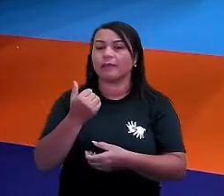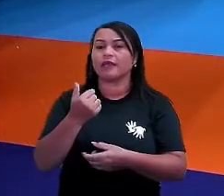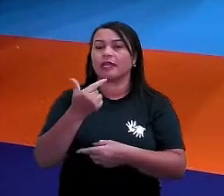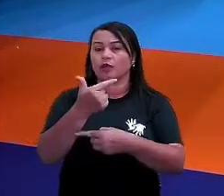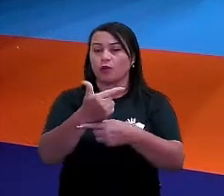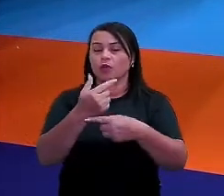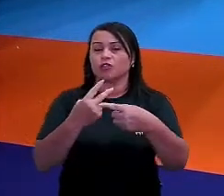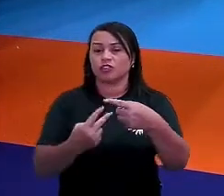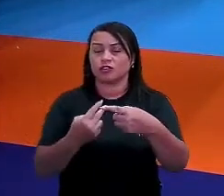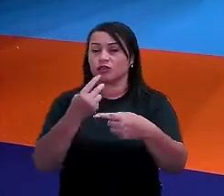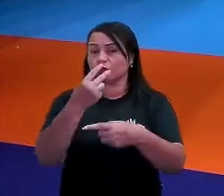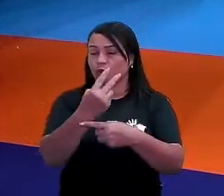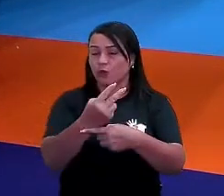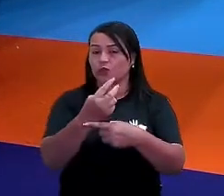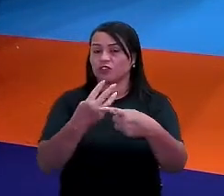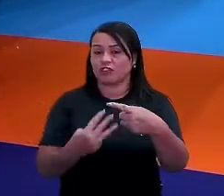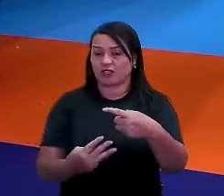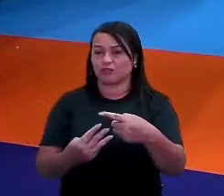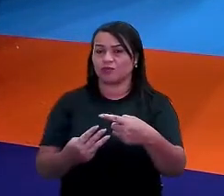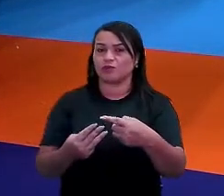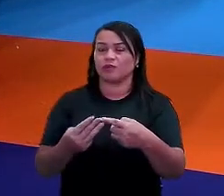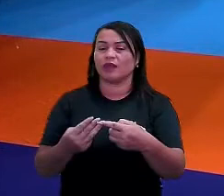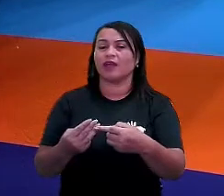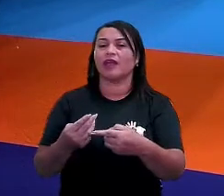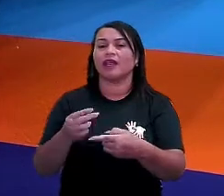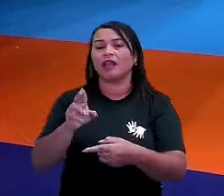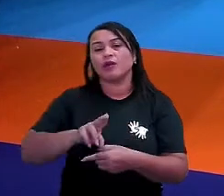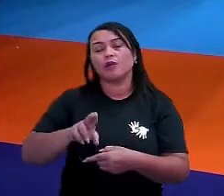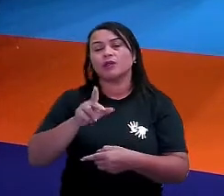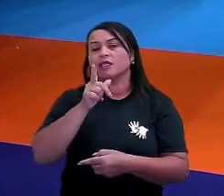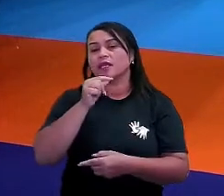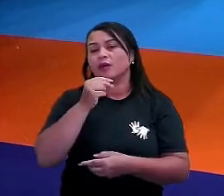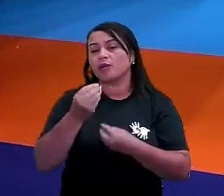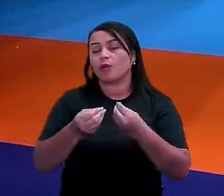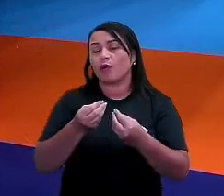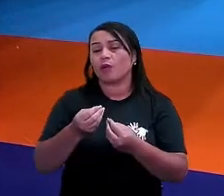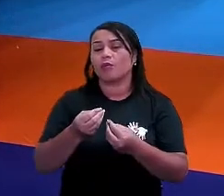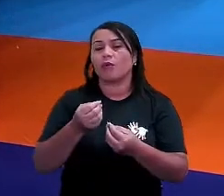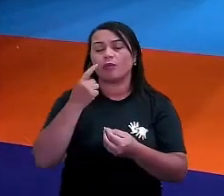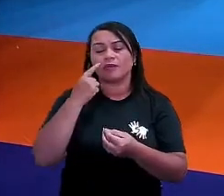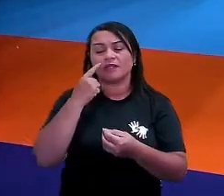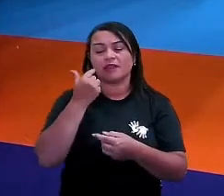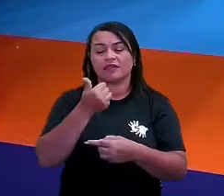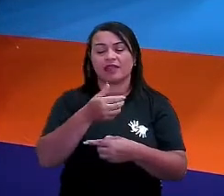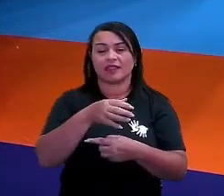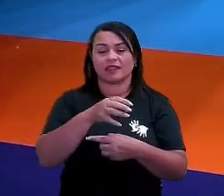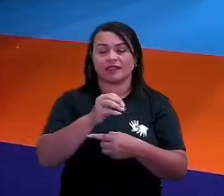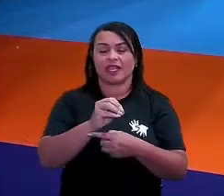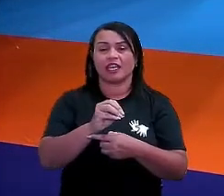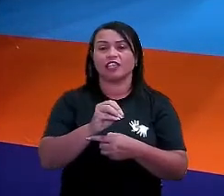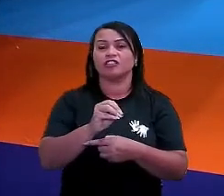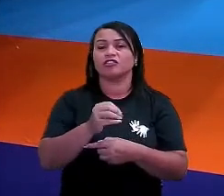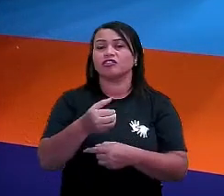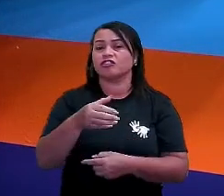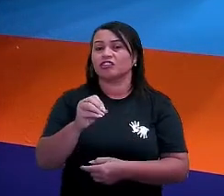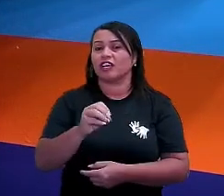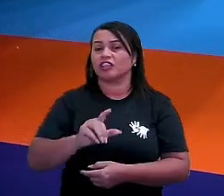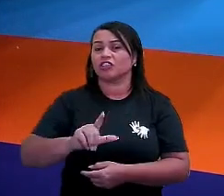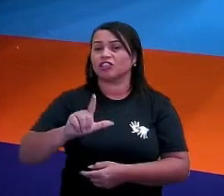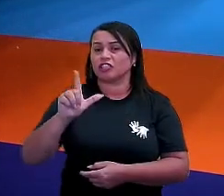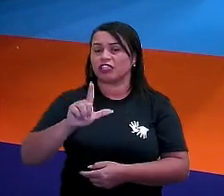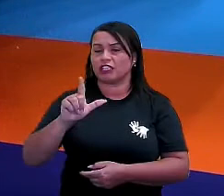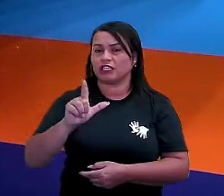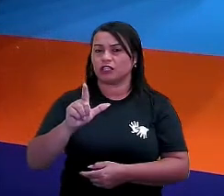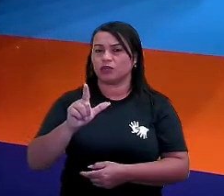água para cada planta. Então, vamos lá. Devemos distribuir 10 litros de água em partes